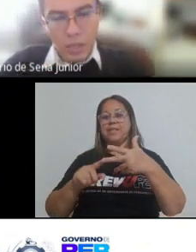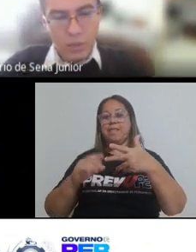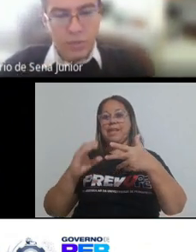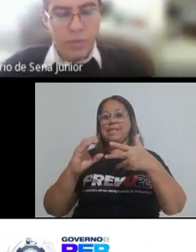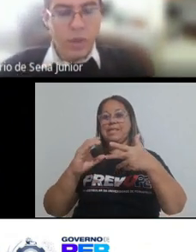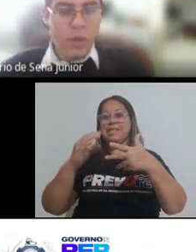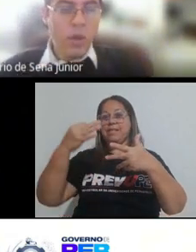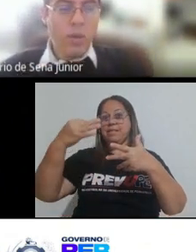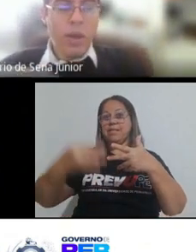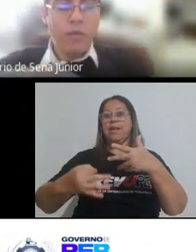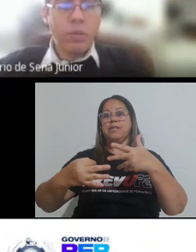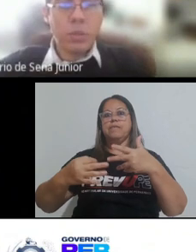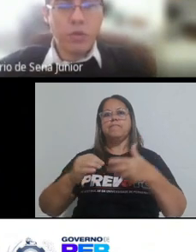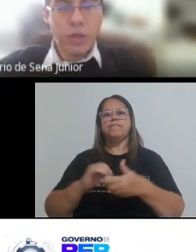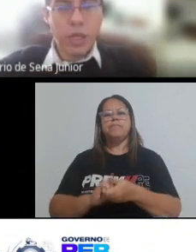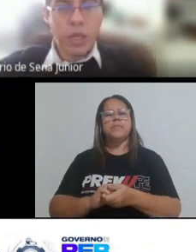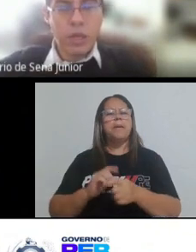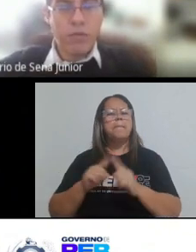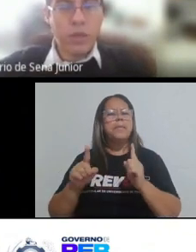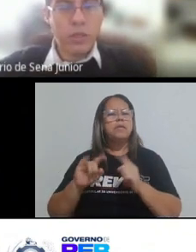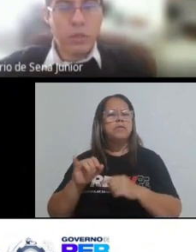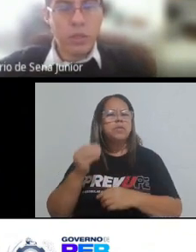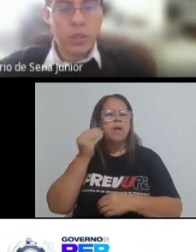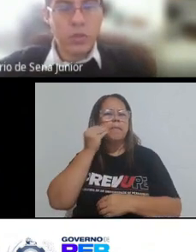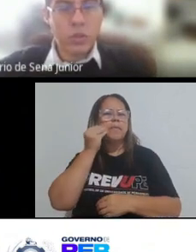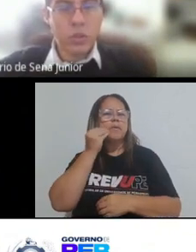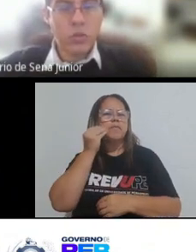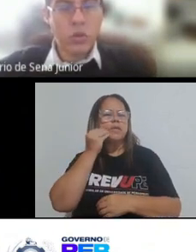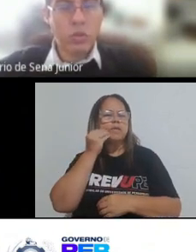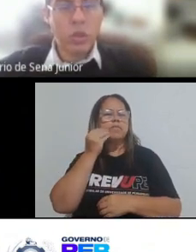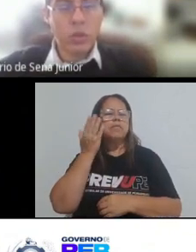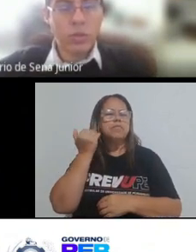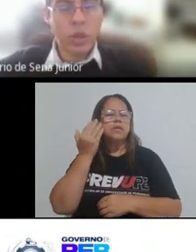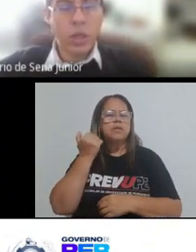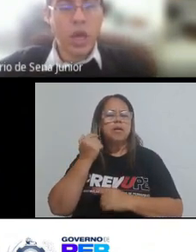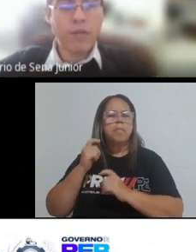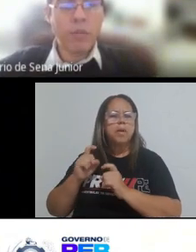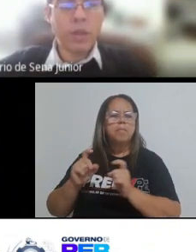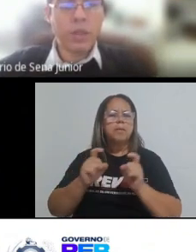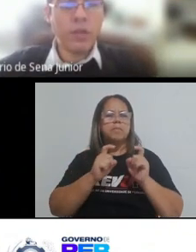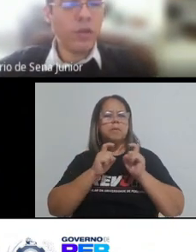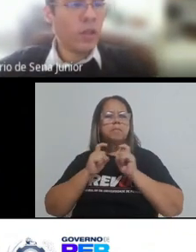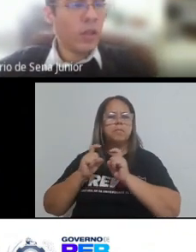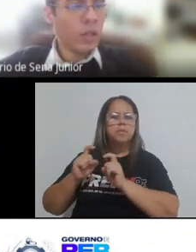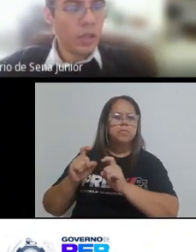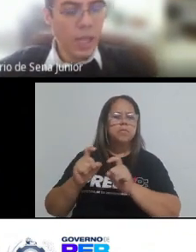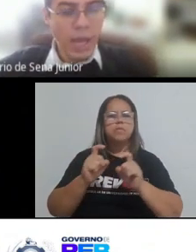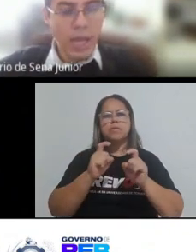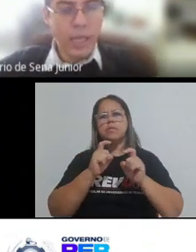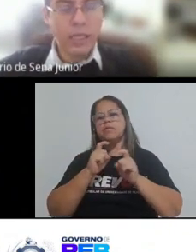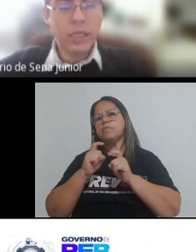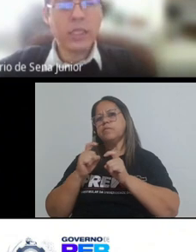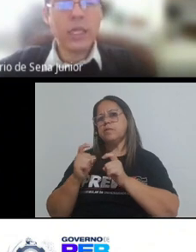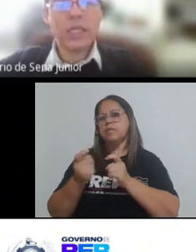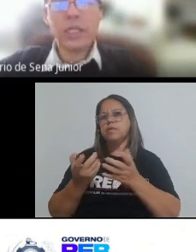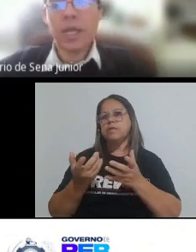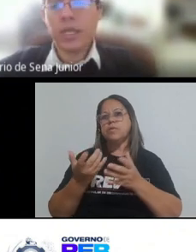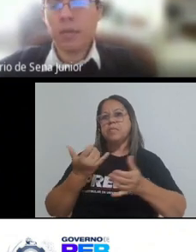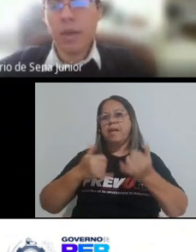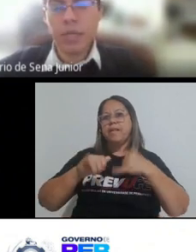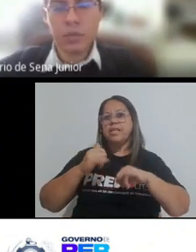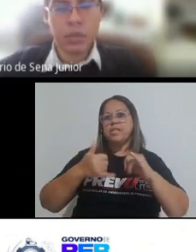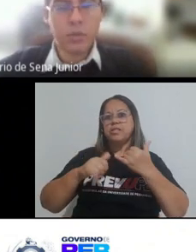correta. mas vamos aproveitar aqui e fazermos a discussão sobre afirmativa da energia